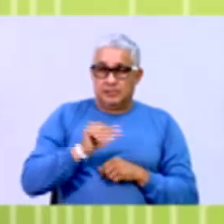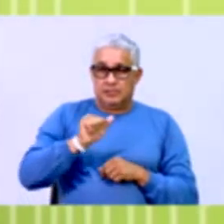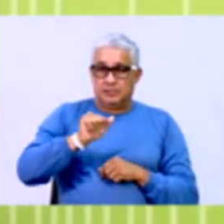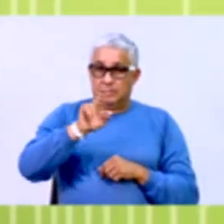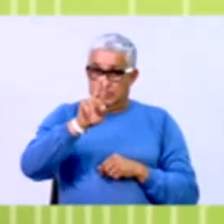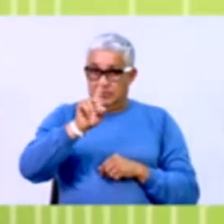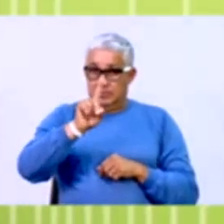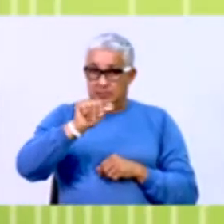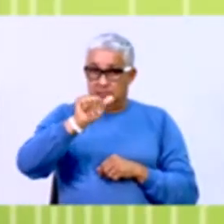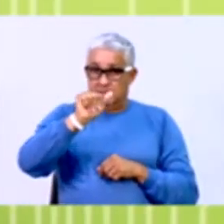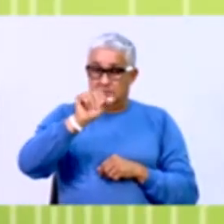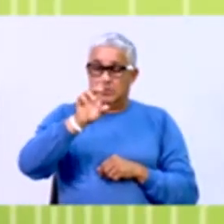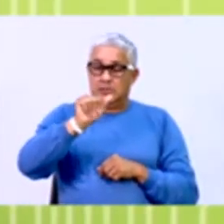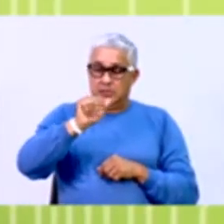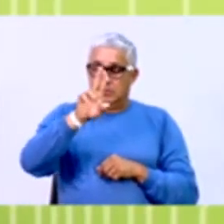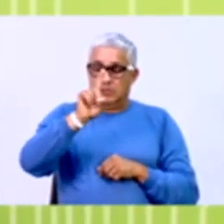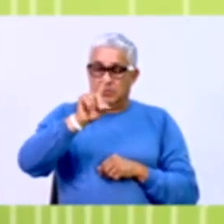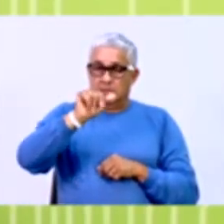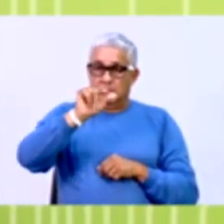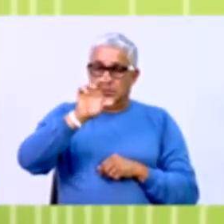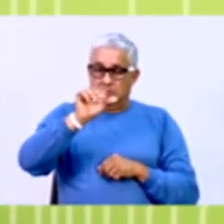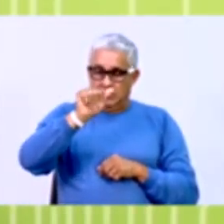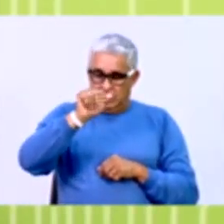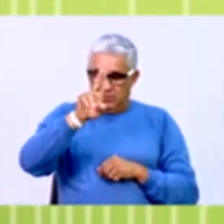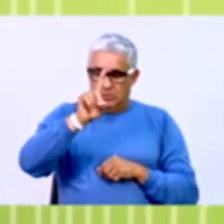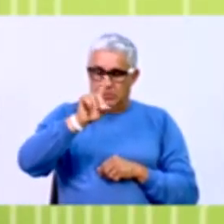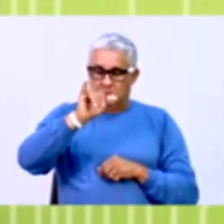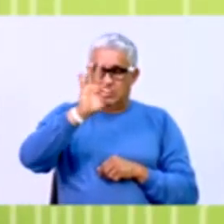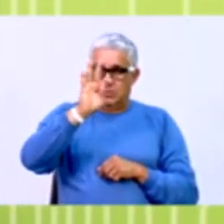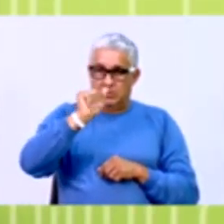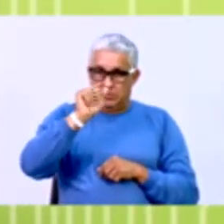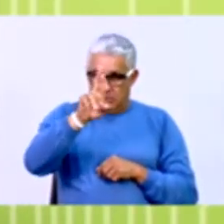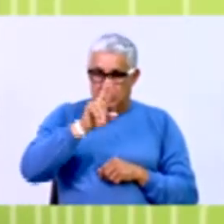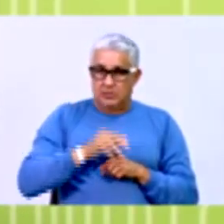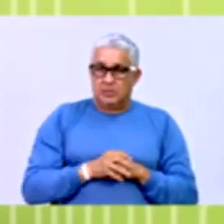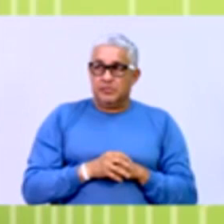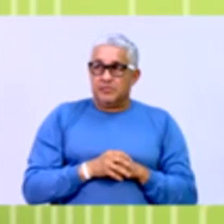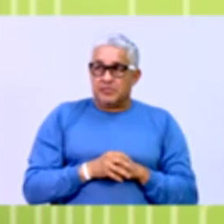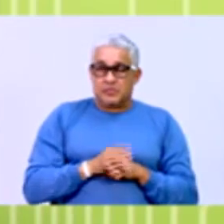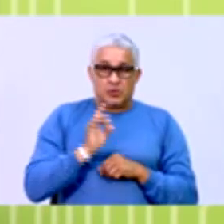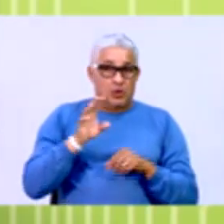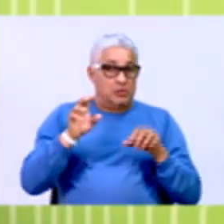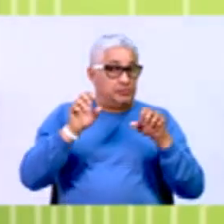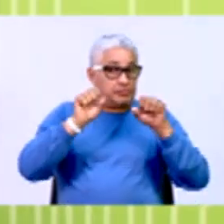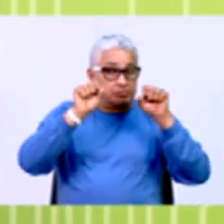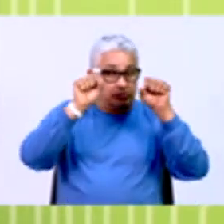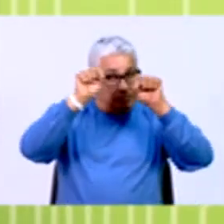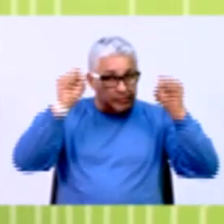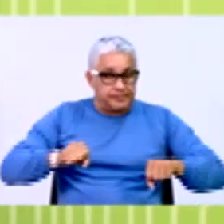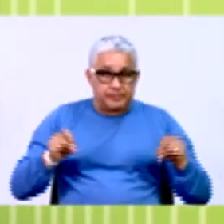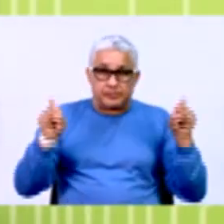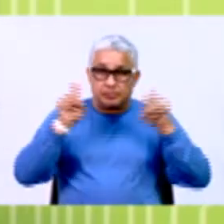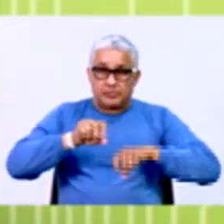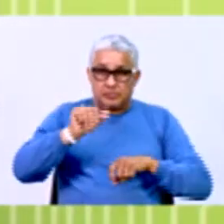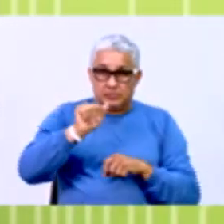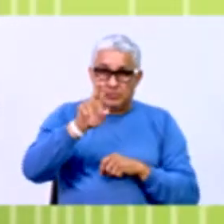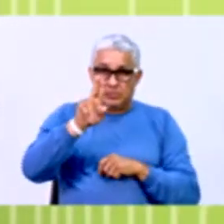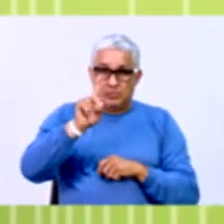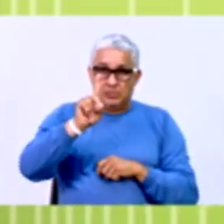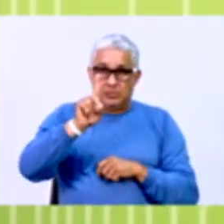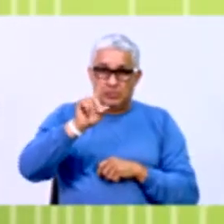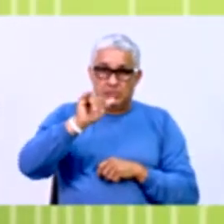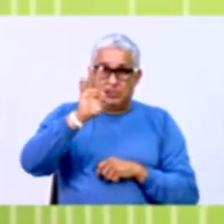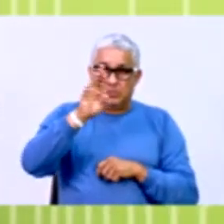auditar, ele não é restrito apenas à auditoria em sistemas computacionais. A auditoria ela é